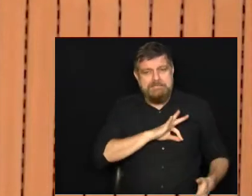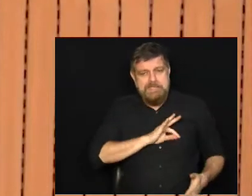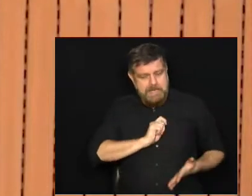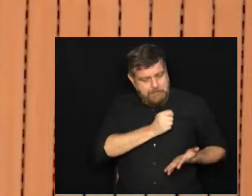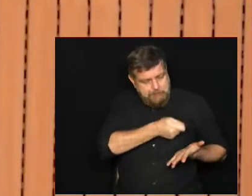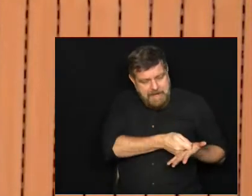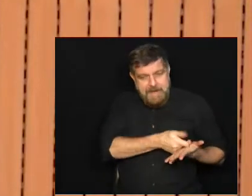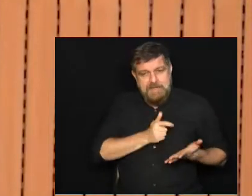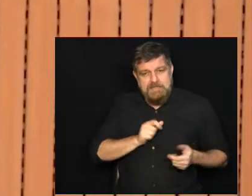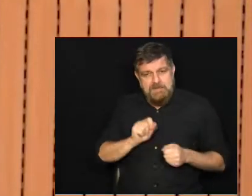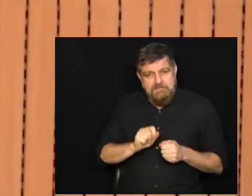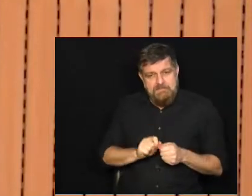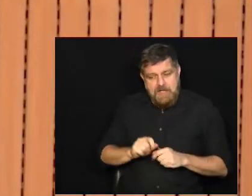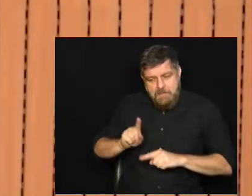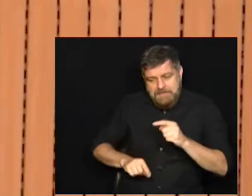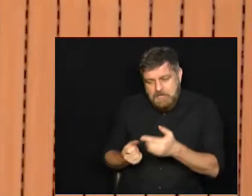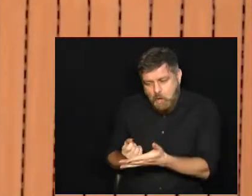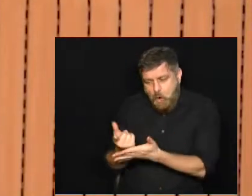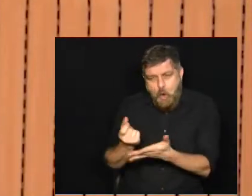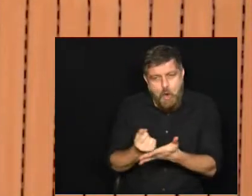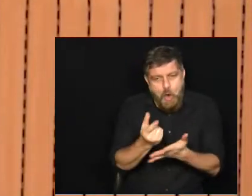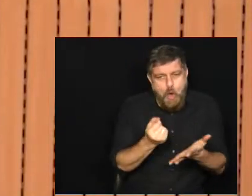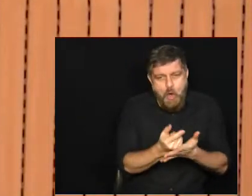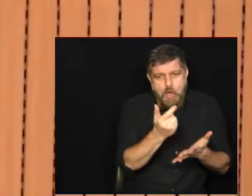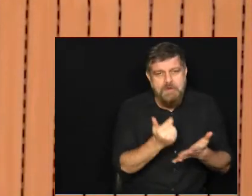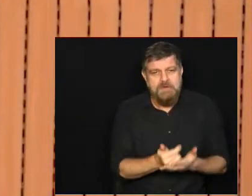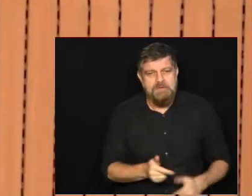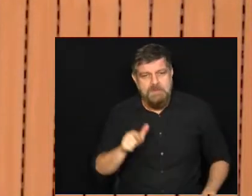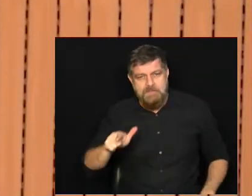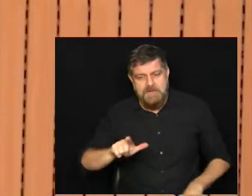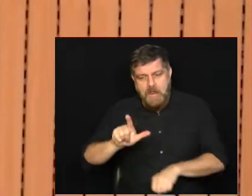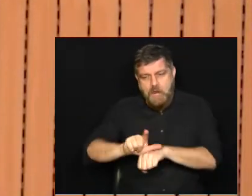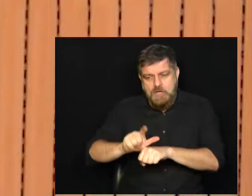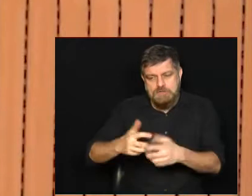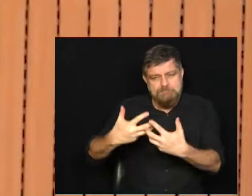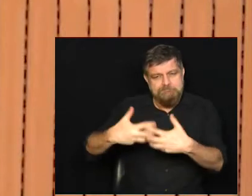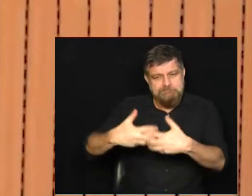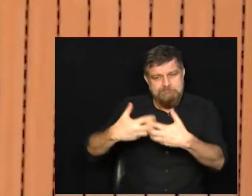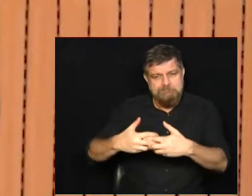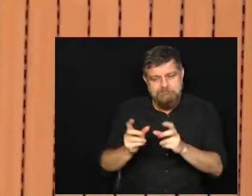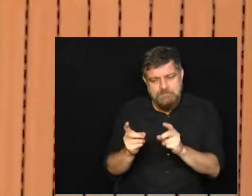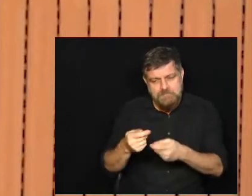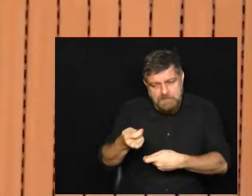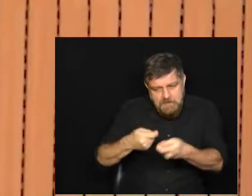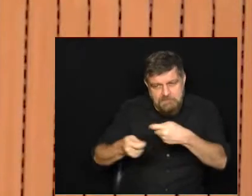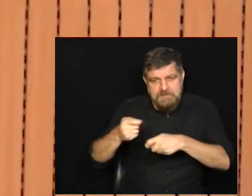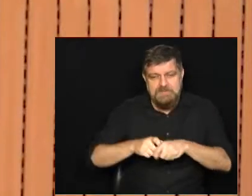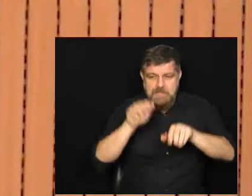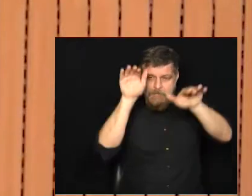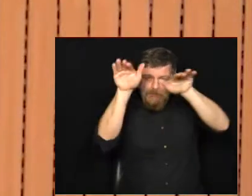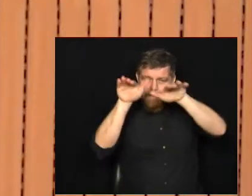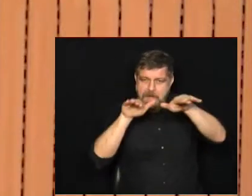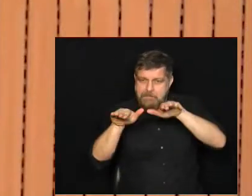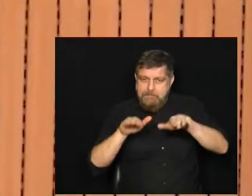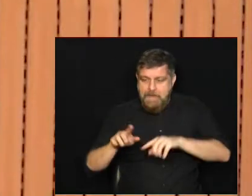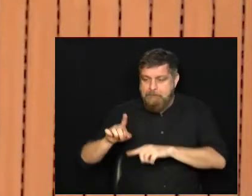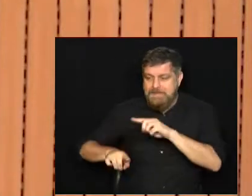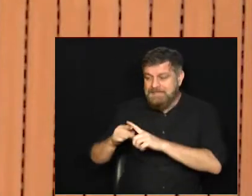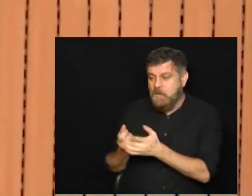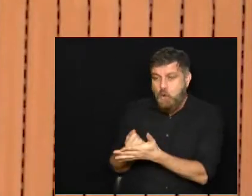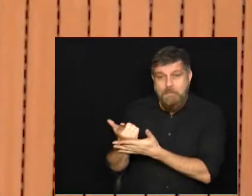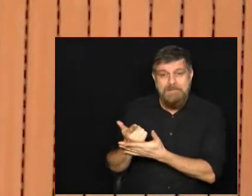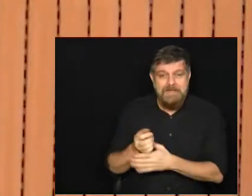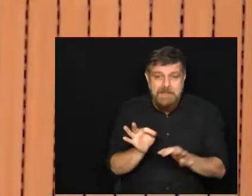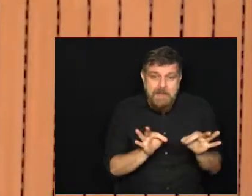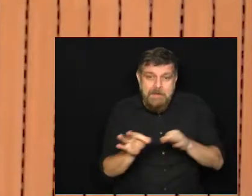empresário que faz a compra para manter o seu comércio com produtos na prateleira para poder servir o